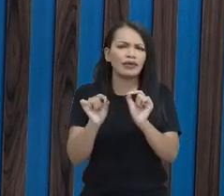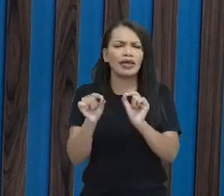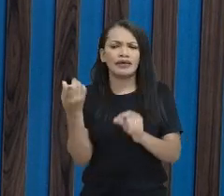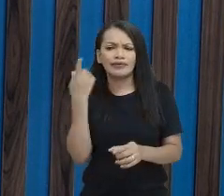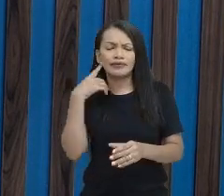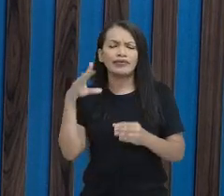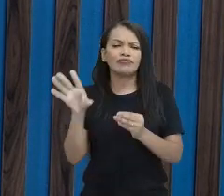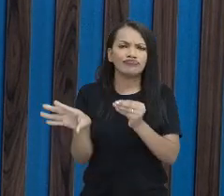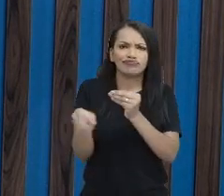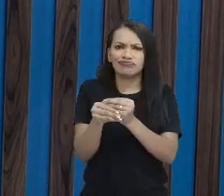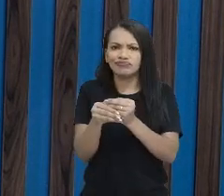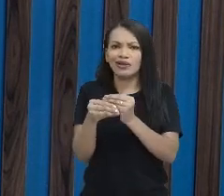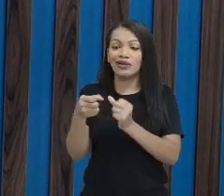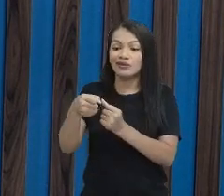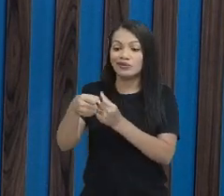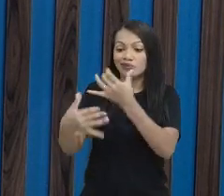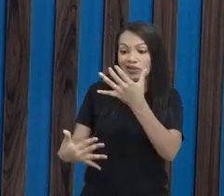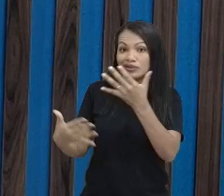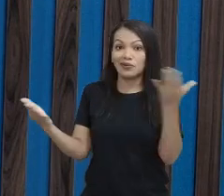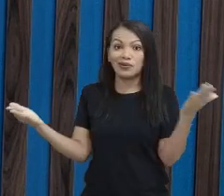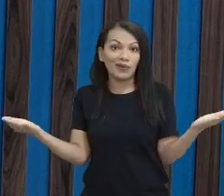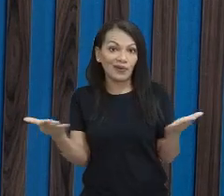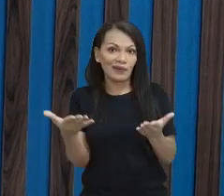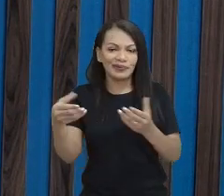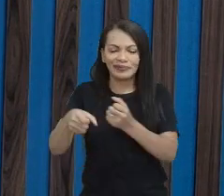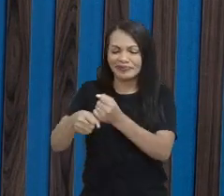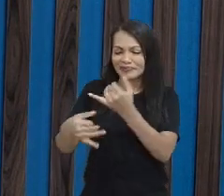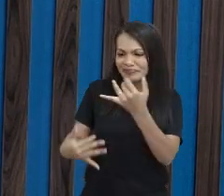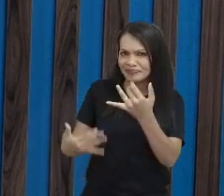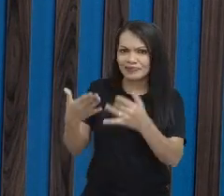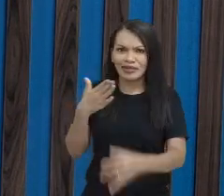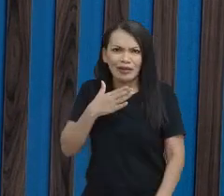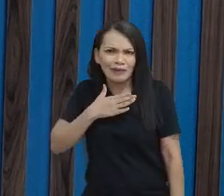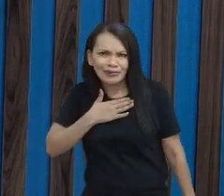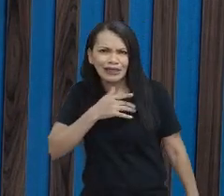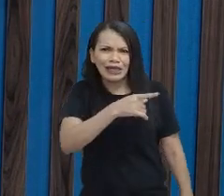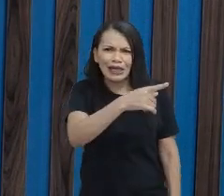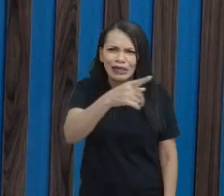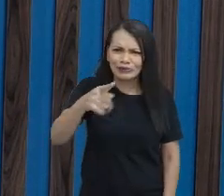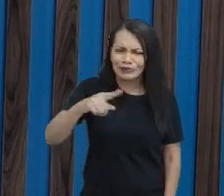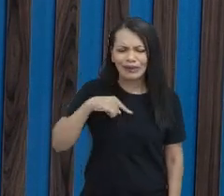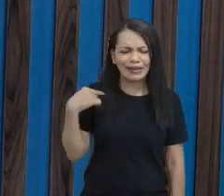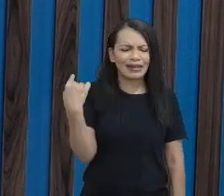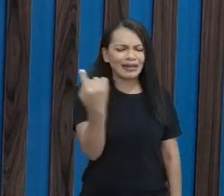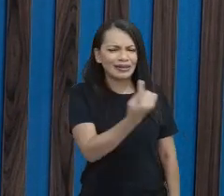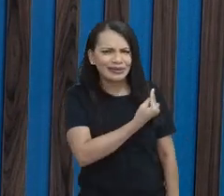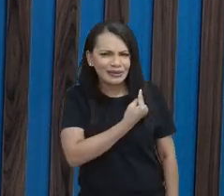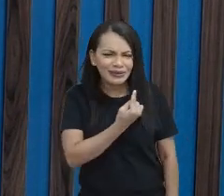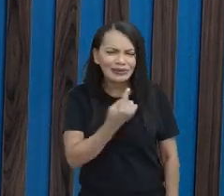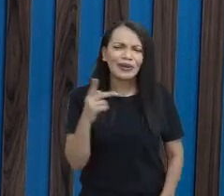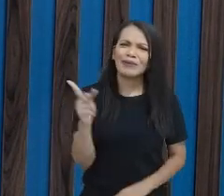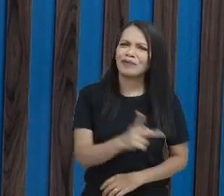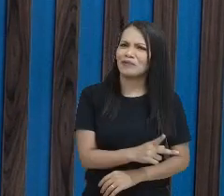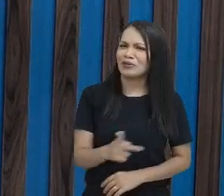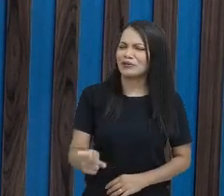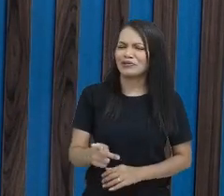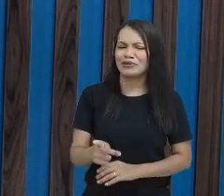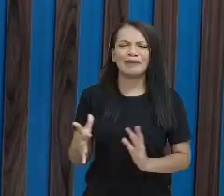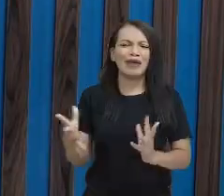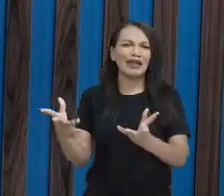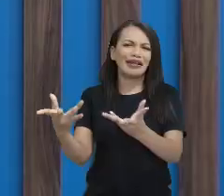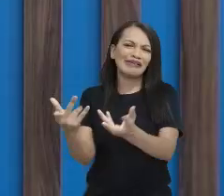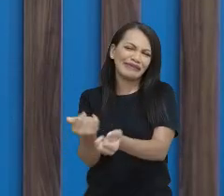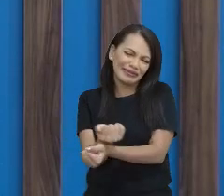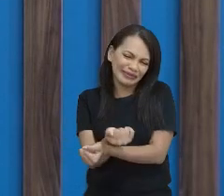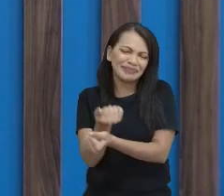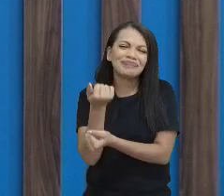inserção do chat. Hoje quem faz nosso chat é minha, a sua, a nossa queridíssima professora de língua portuguesa, professora Adriana